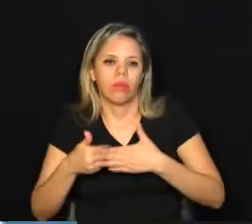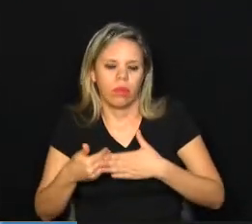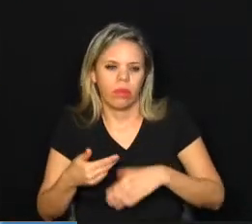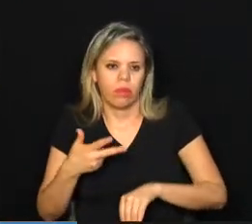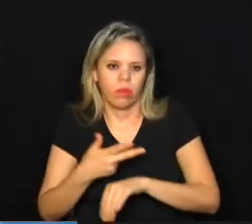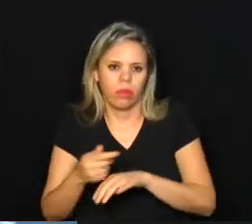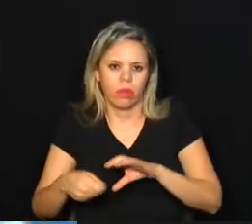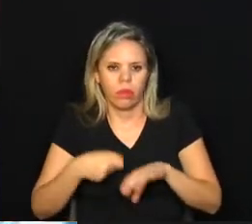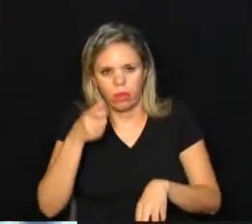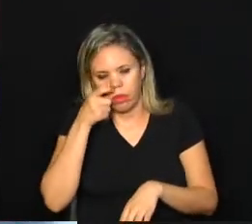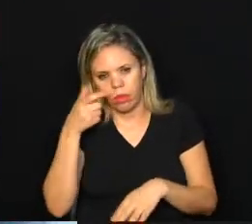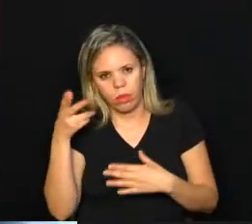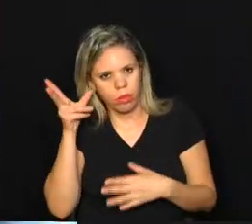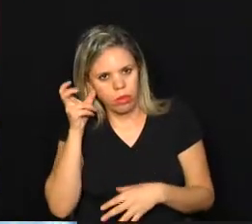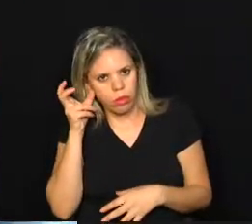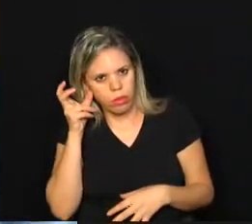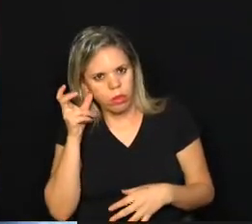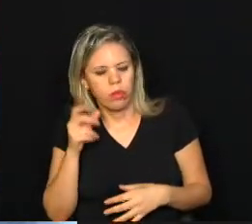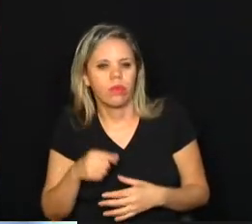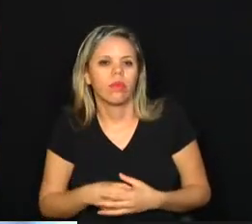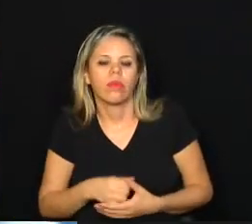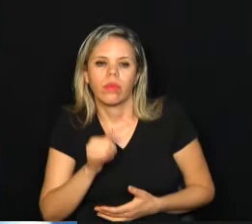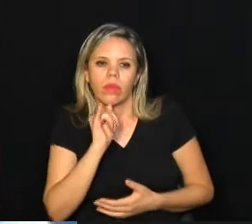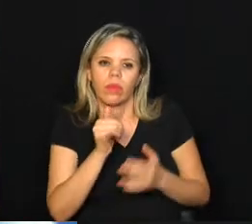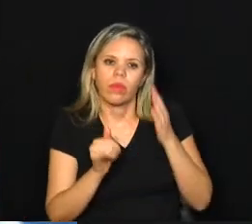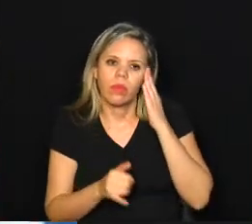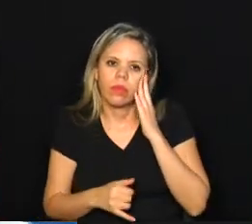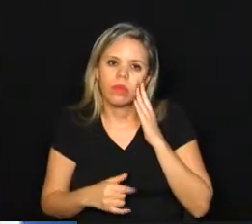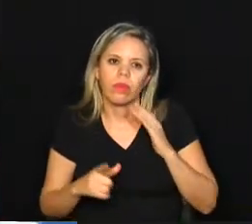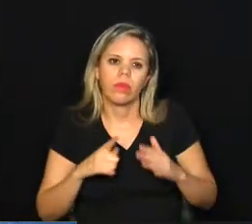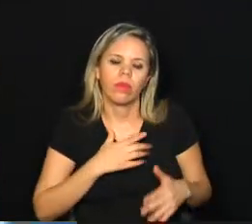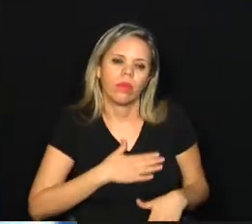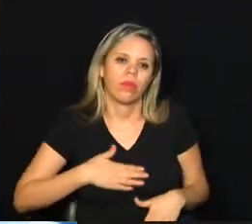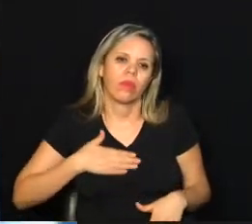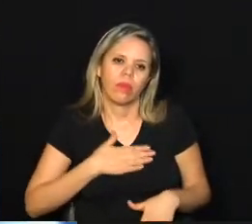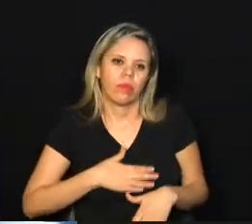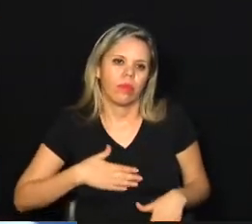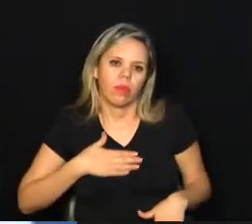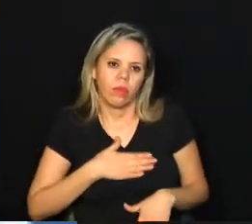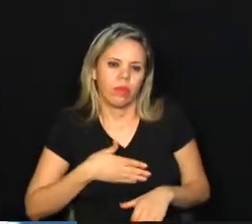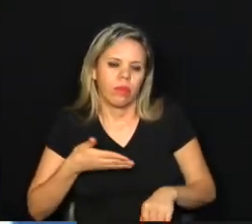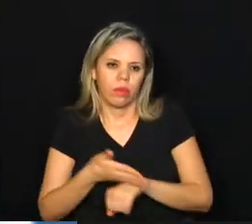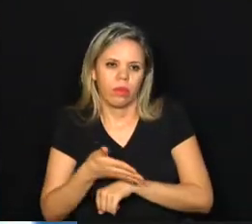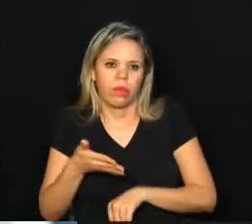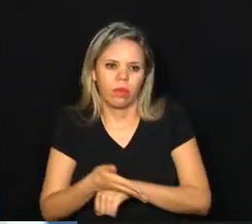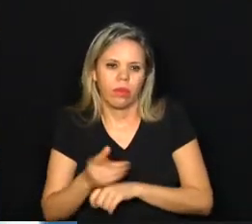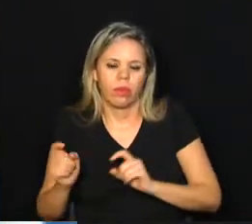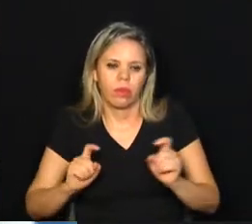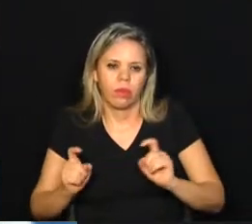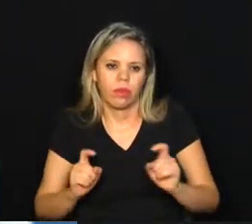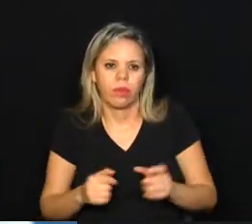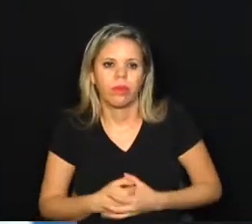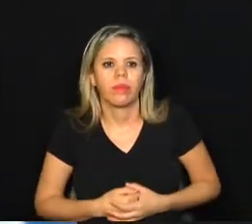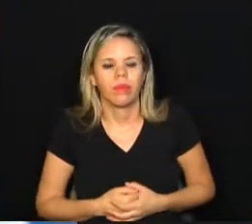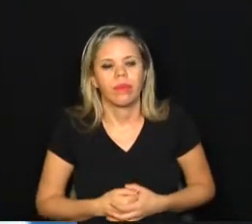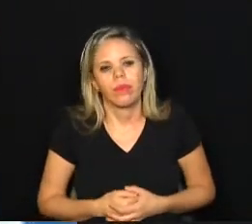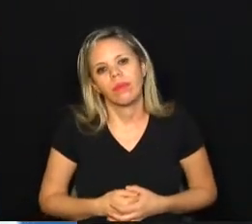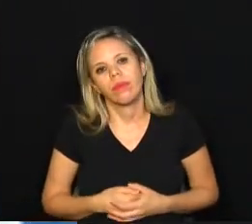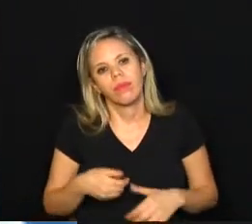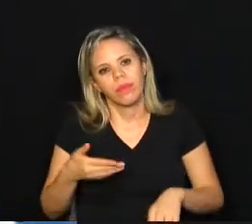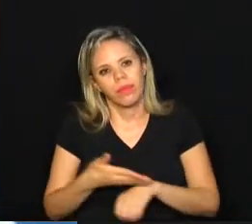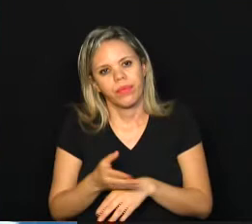aqui, ouvindo. Queria dizer que eu tenho muita satisfação, né, de participar dessa reunião, participar